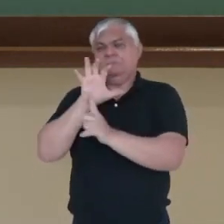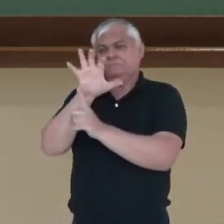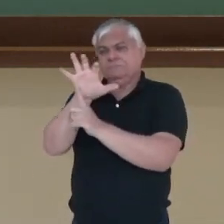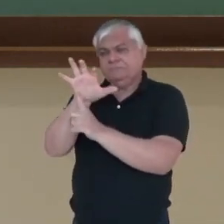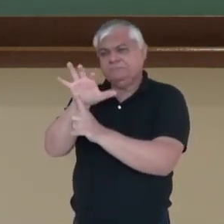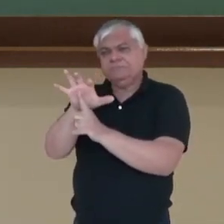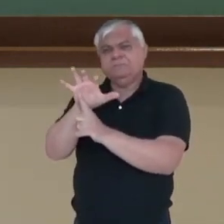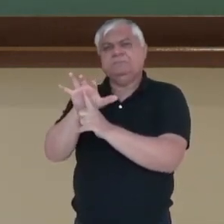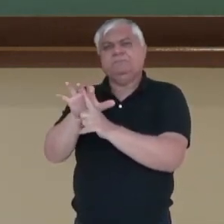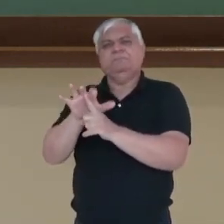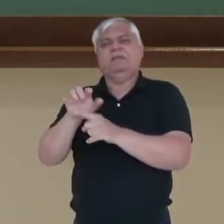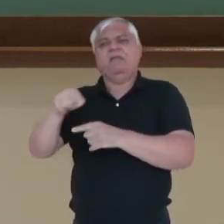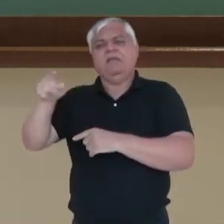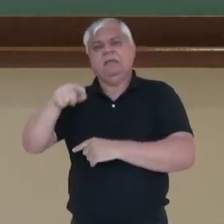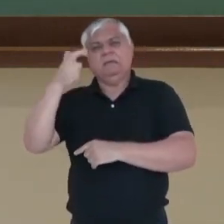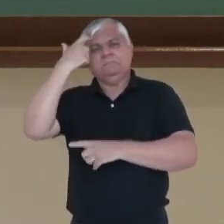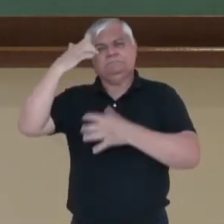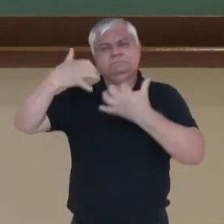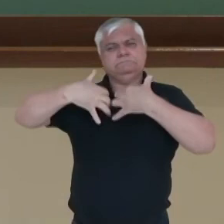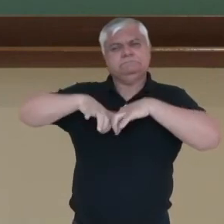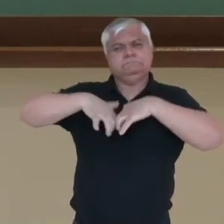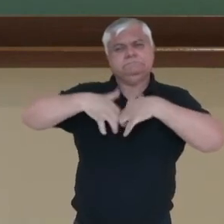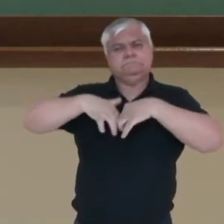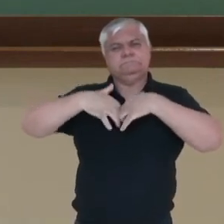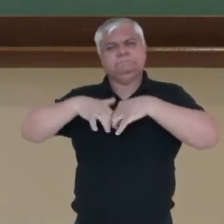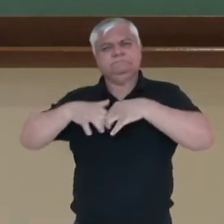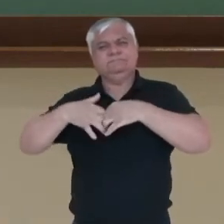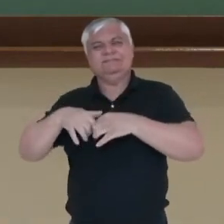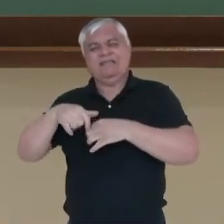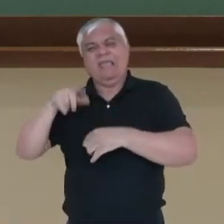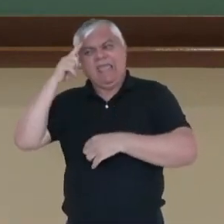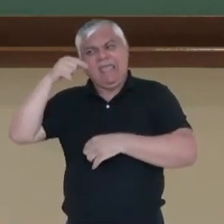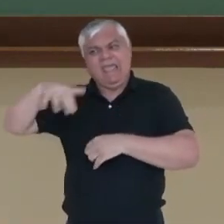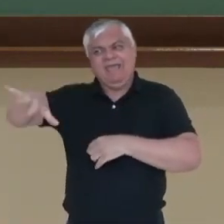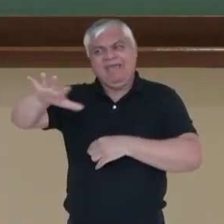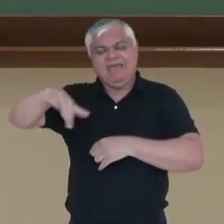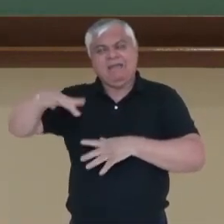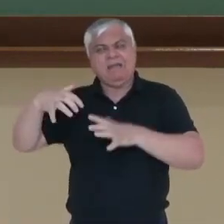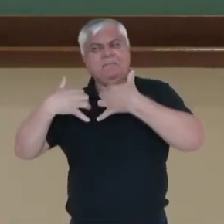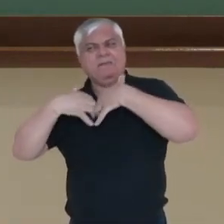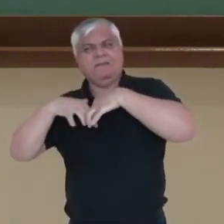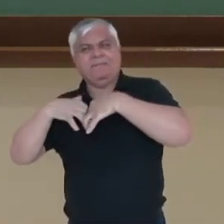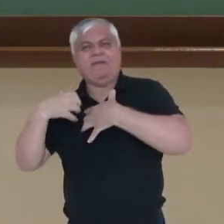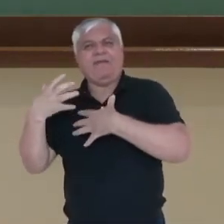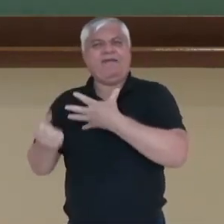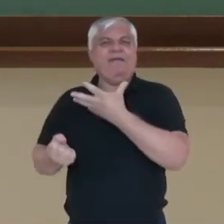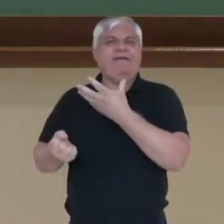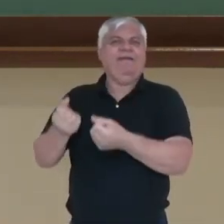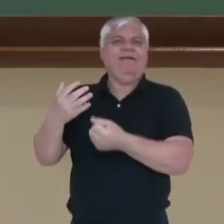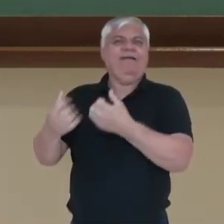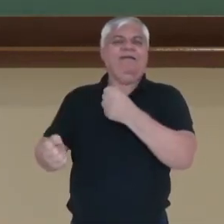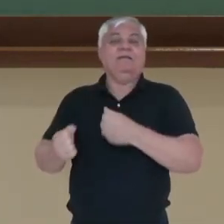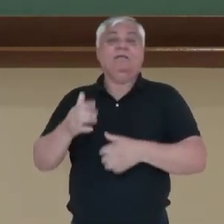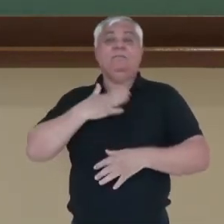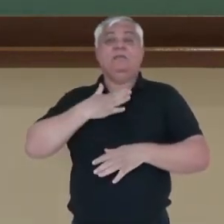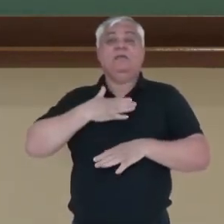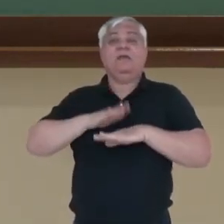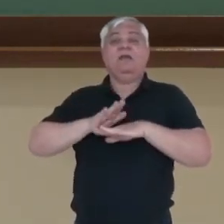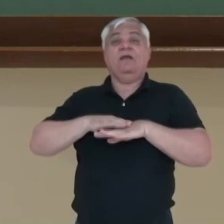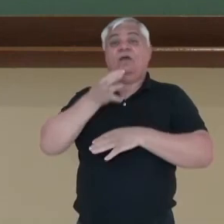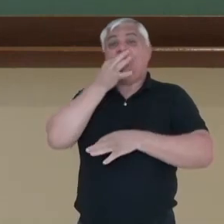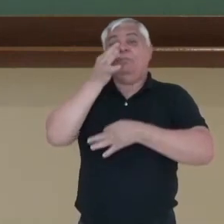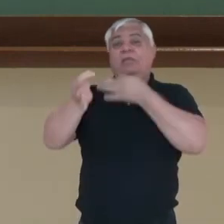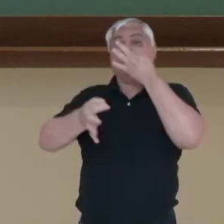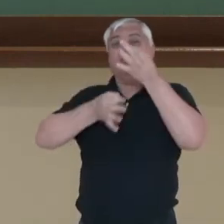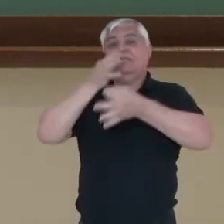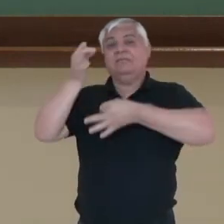opinião pública e fazer o quê? Persuadir os interlocutores do quê? Das suas opiniões,